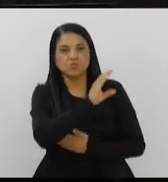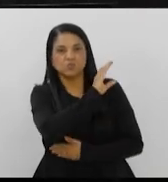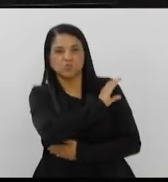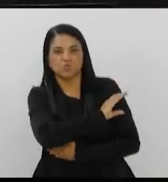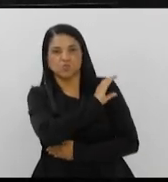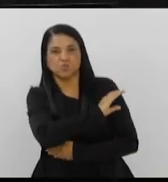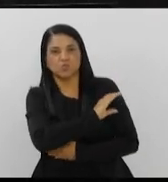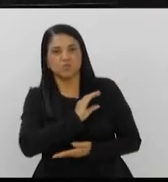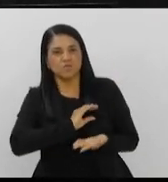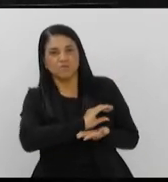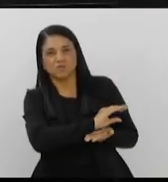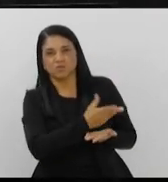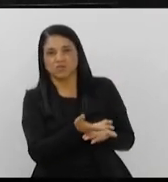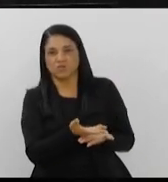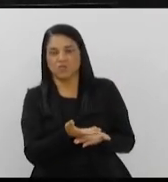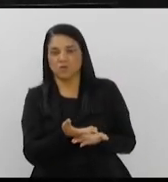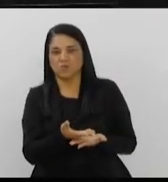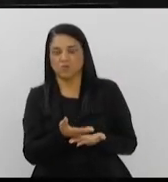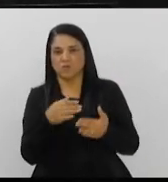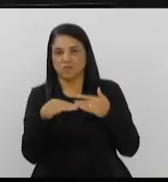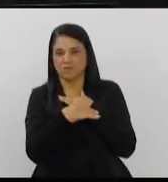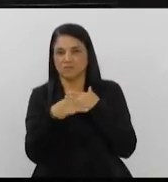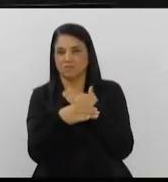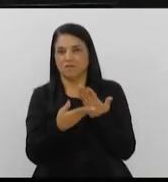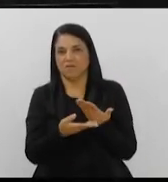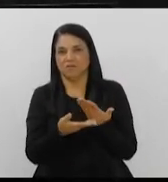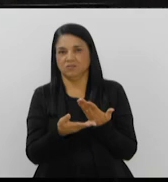Goytacazes, mesmo sendo